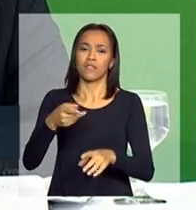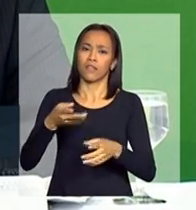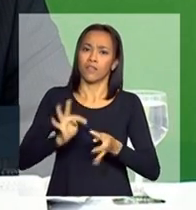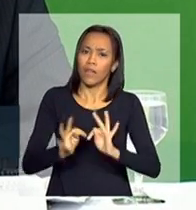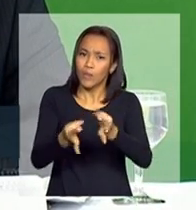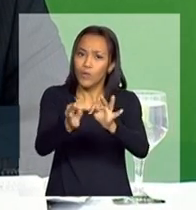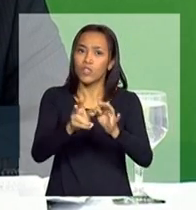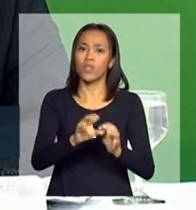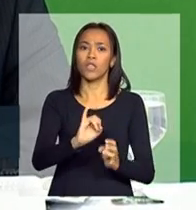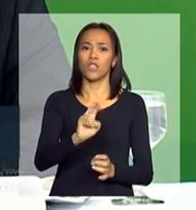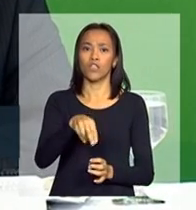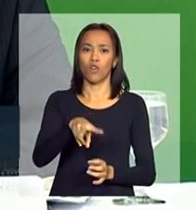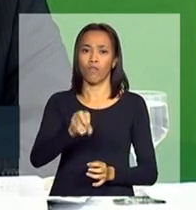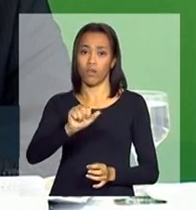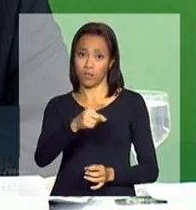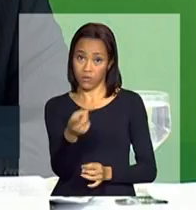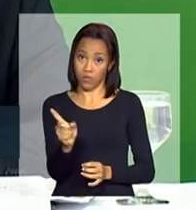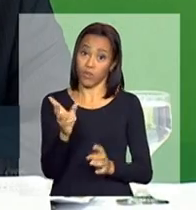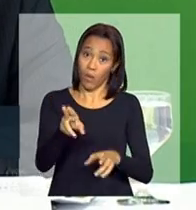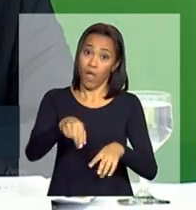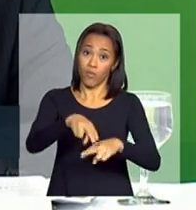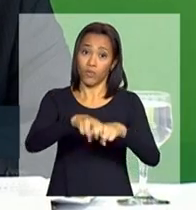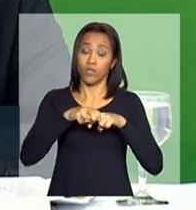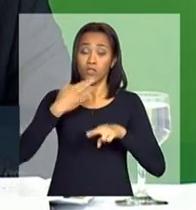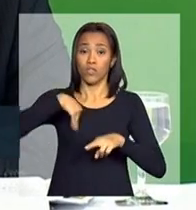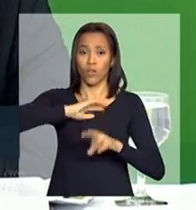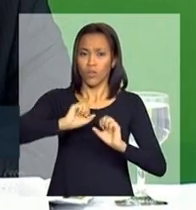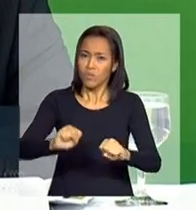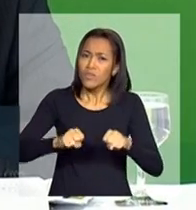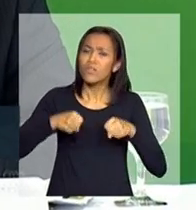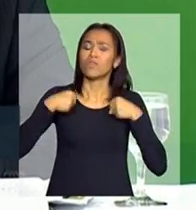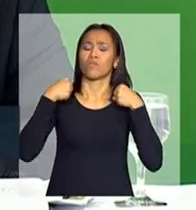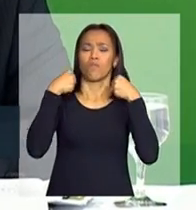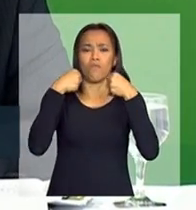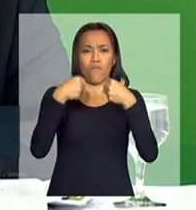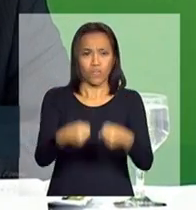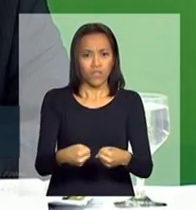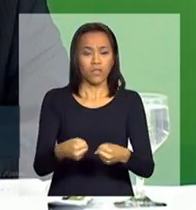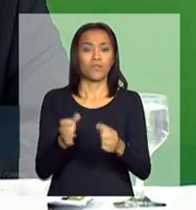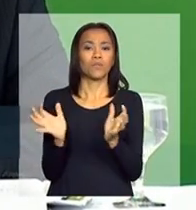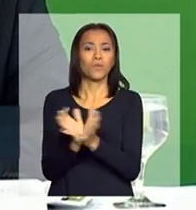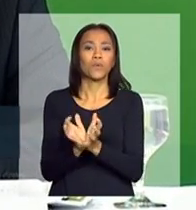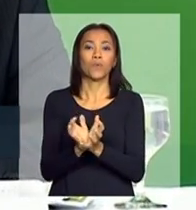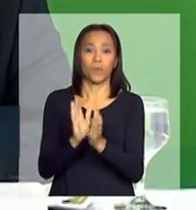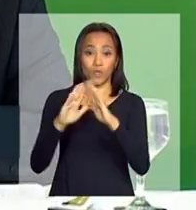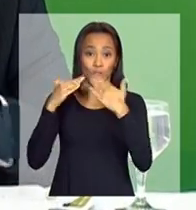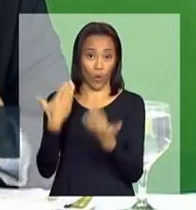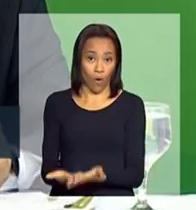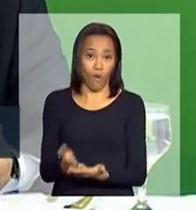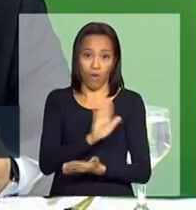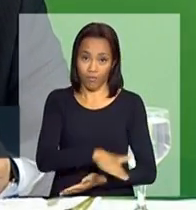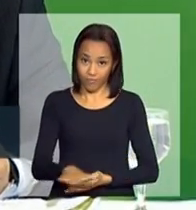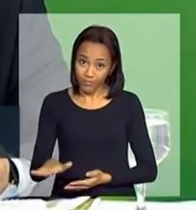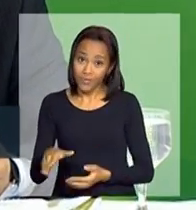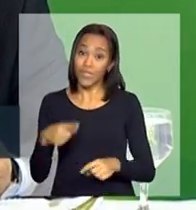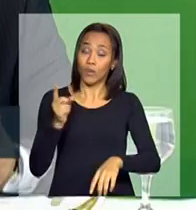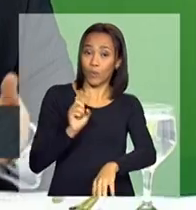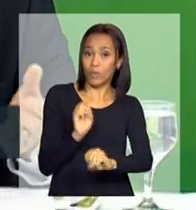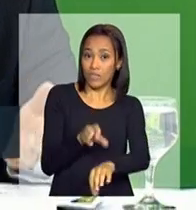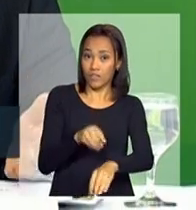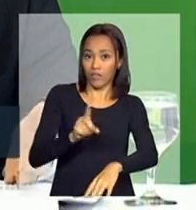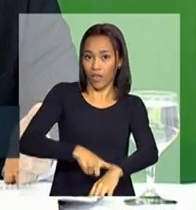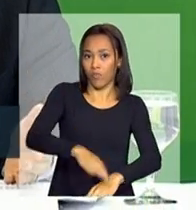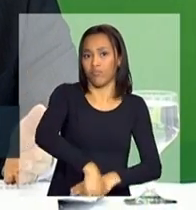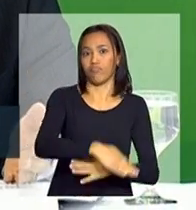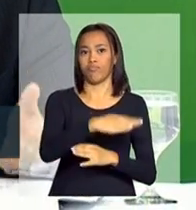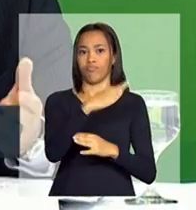e na inovação e é por isso que nós estamos fazendo um esforço imenso com as creches com a educação tempo integral